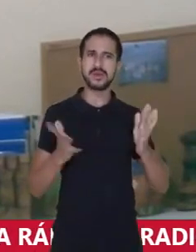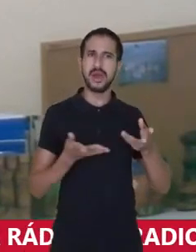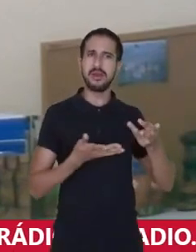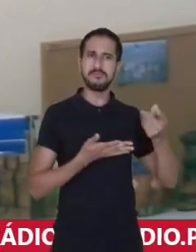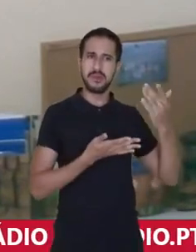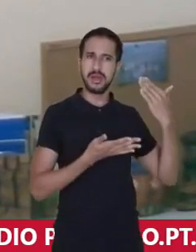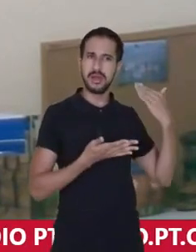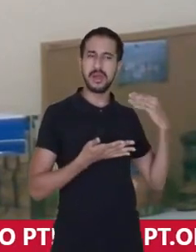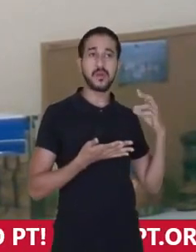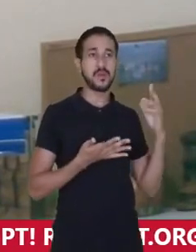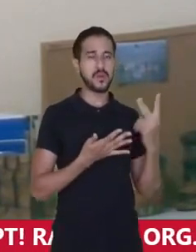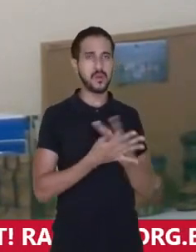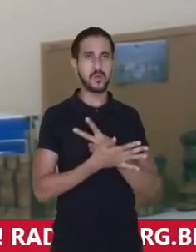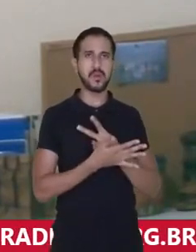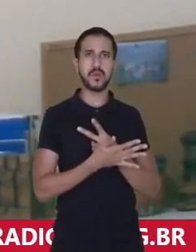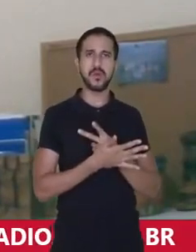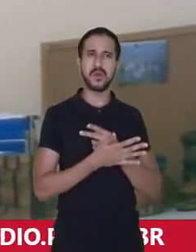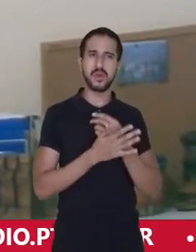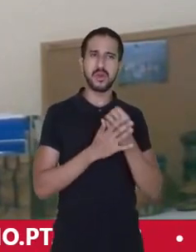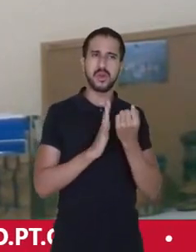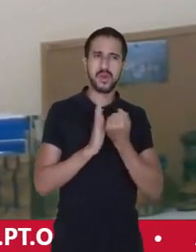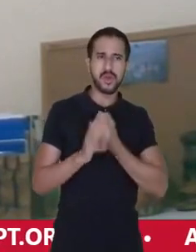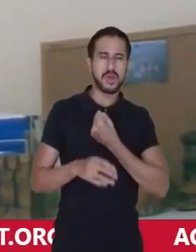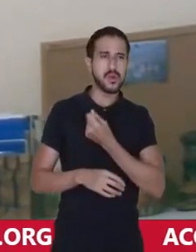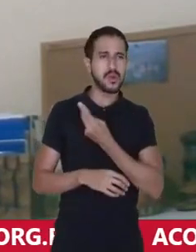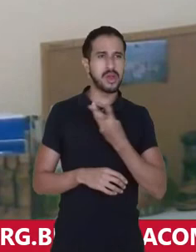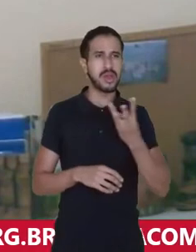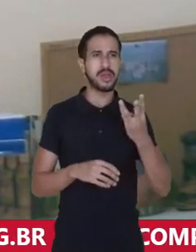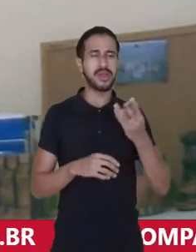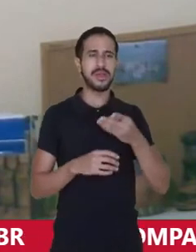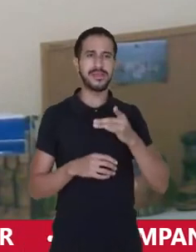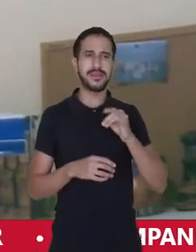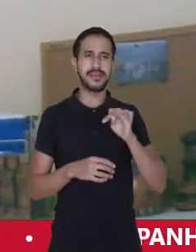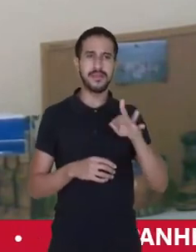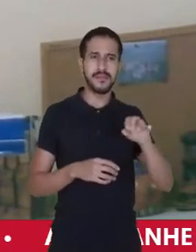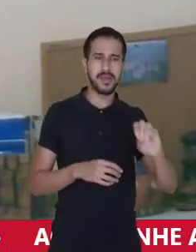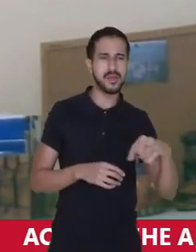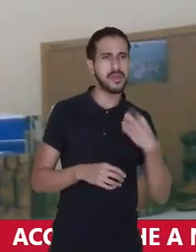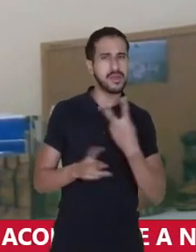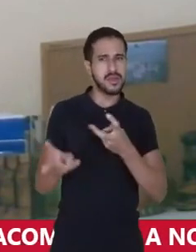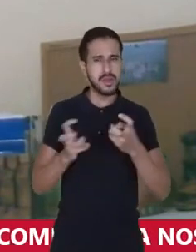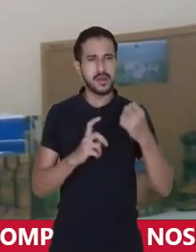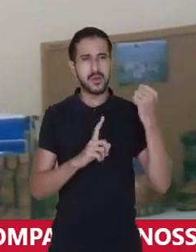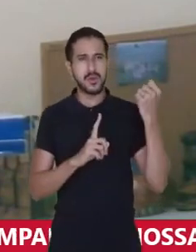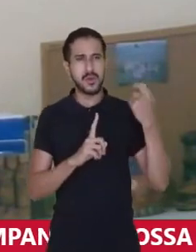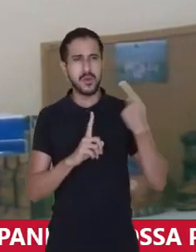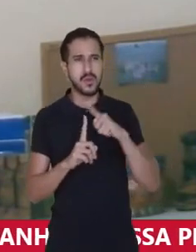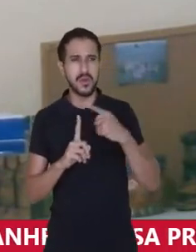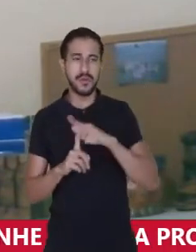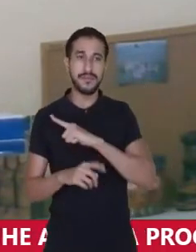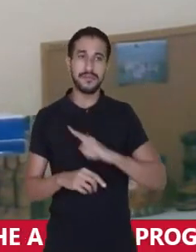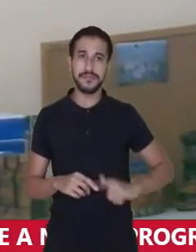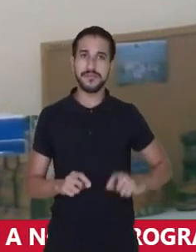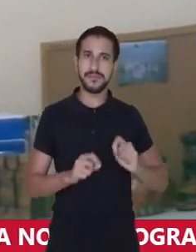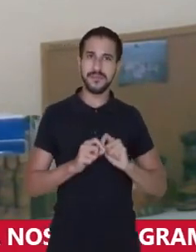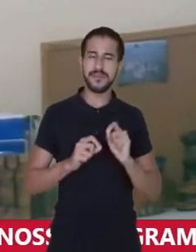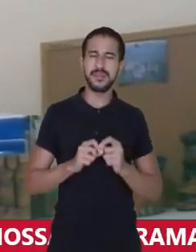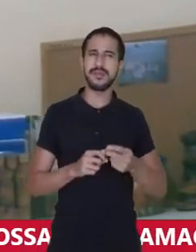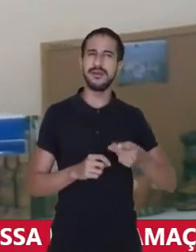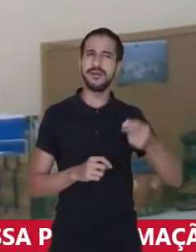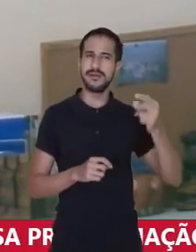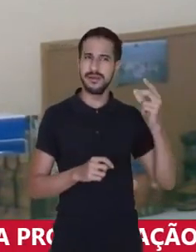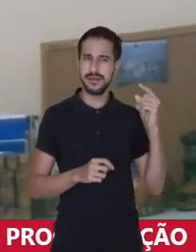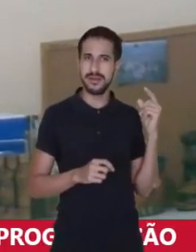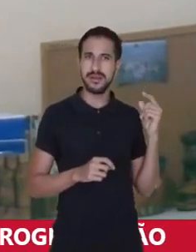ocorrendo, né? Nós vemos os números de desmatamento apontando isso, e nós vemos os ataques que esse governo vem fazendo, desde o INPE,